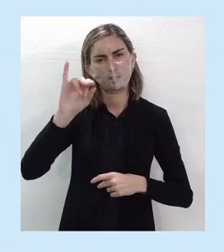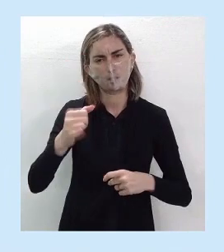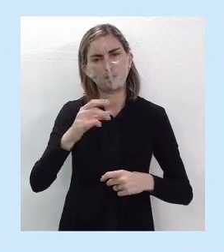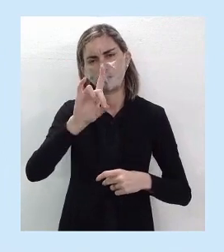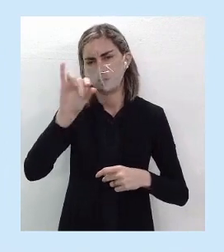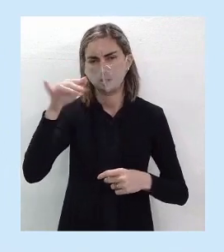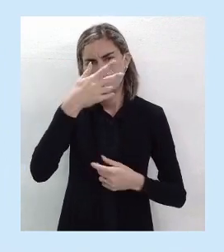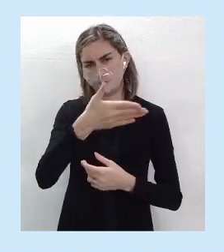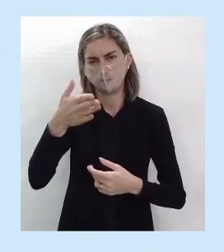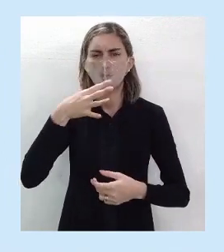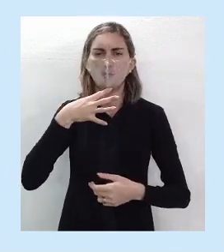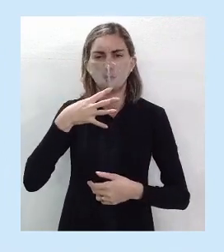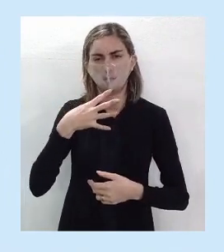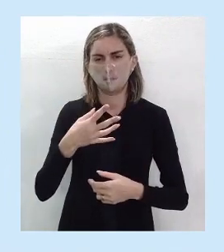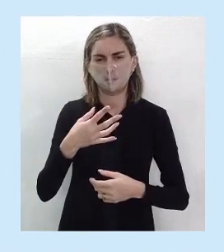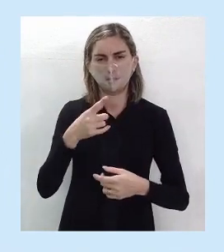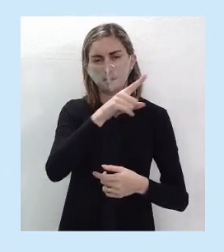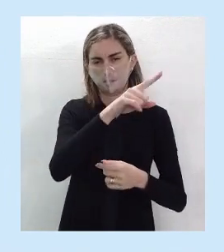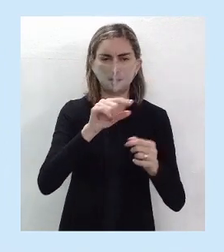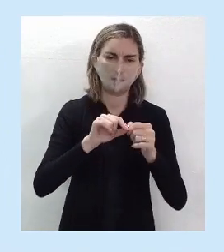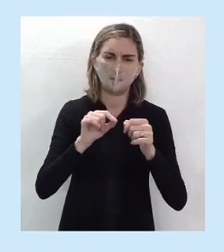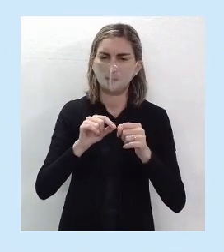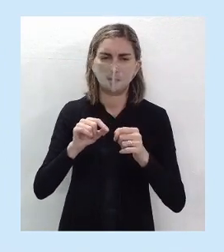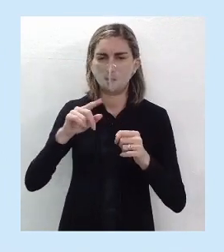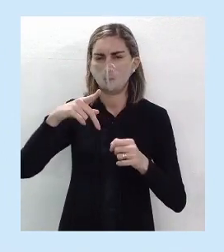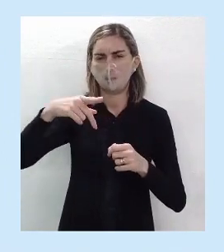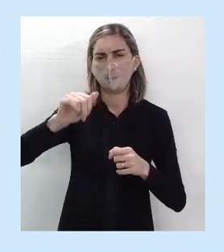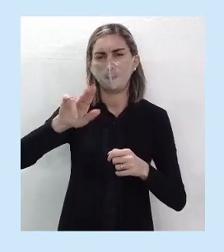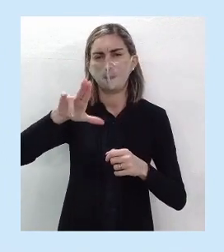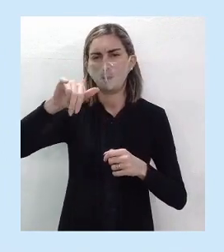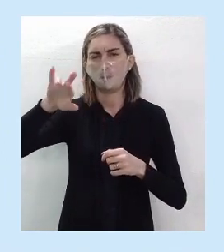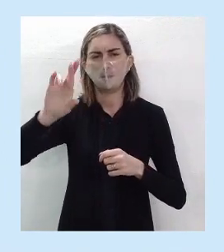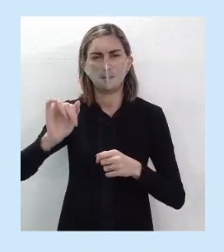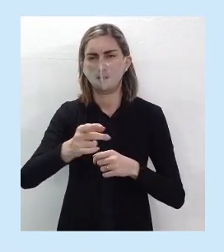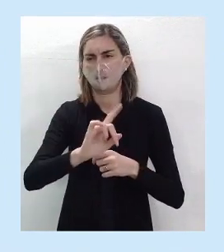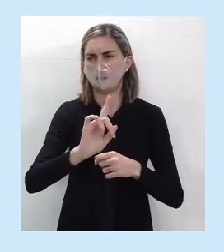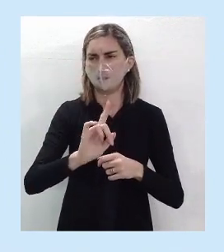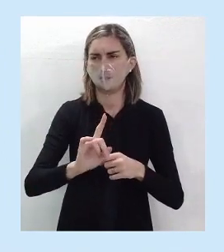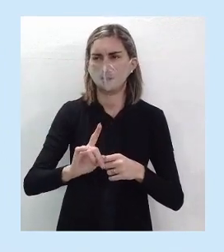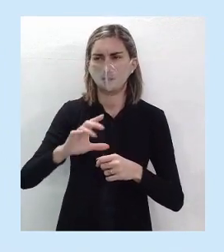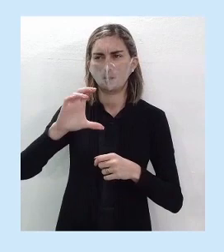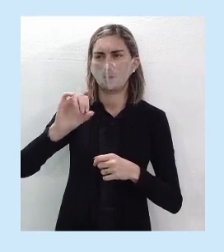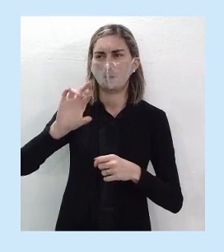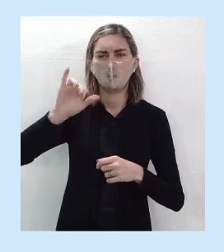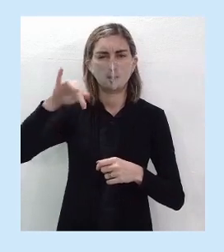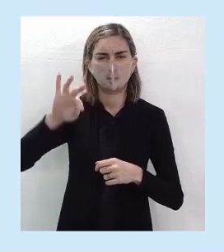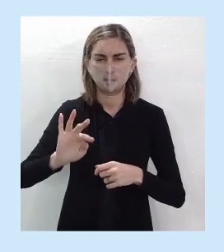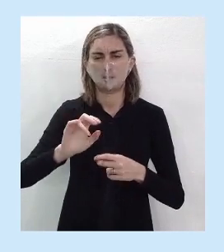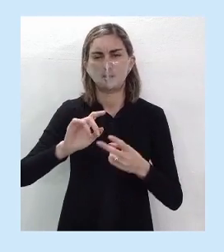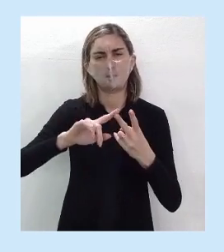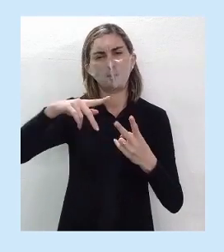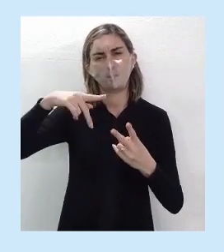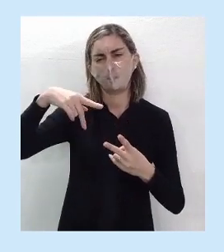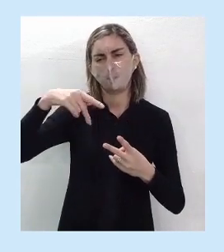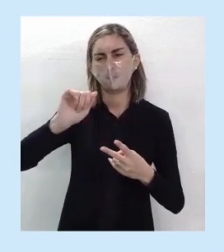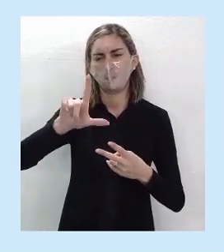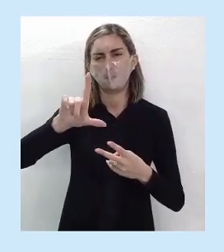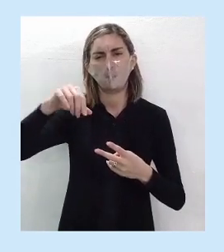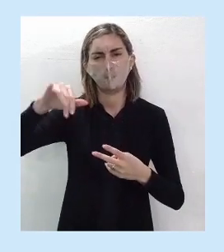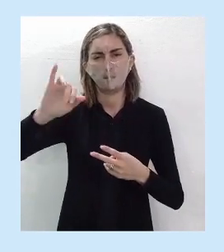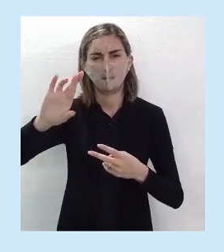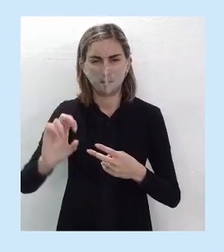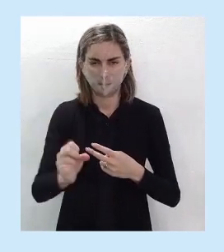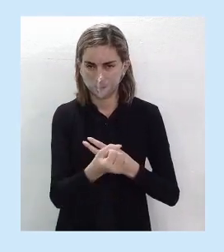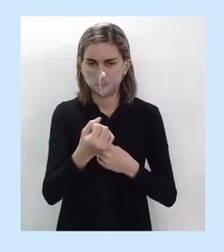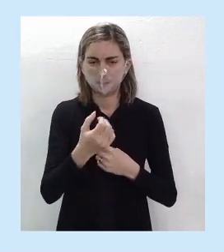conhece. E corrigiu ele, disse, não é Palmeiras não, não é Corinthians, é Palmeiras. E aí o Bidu